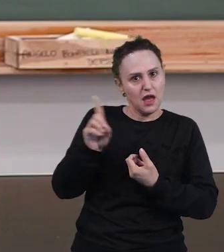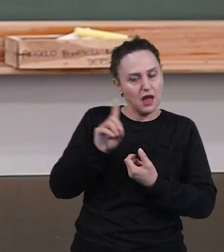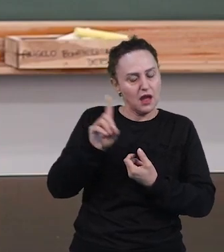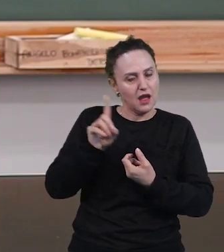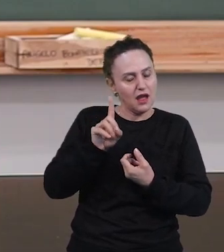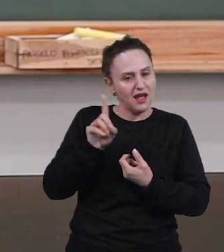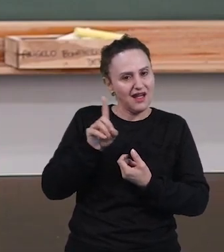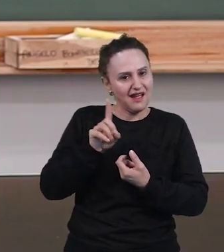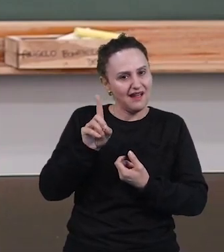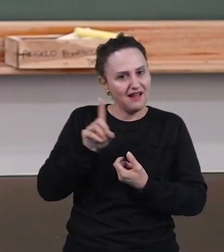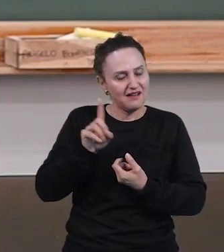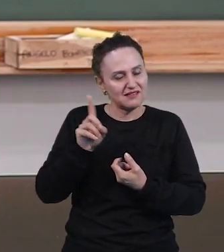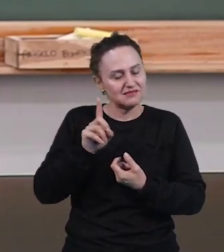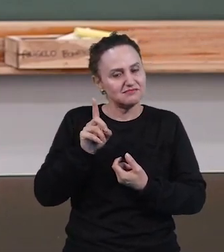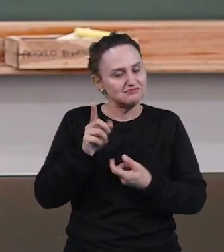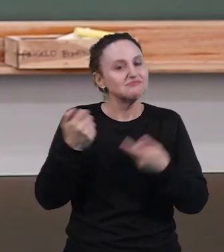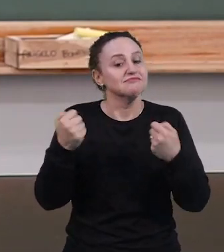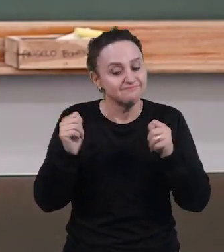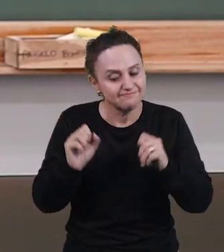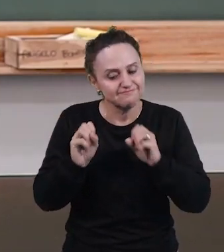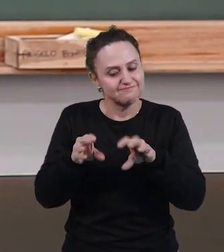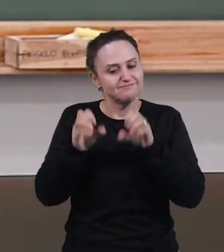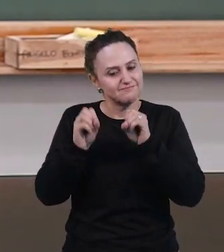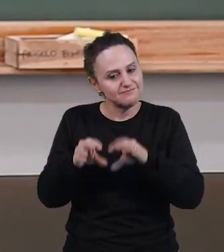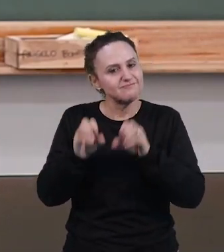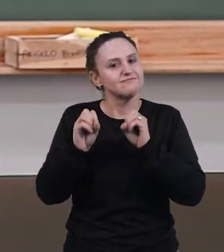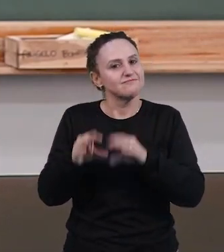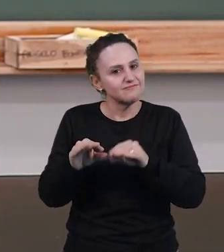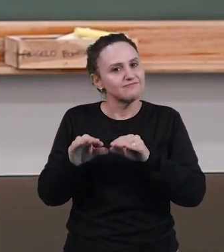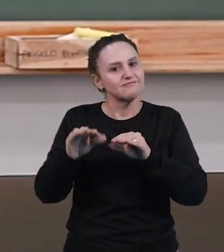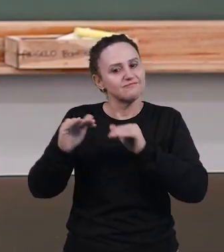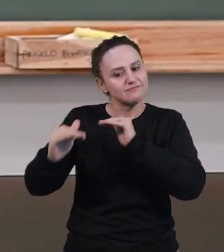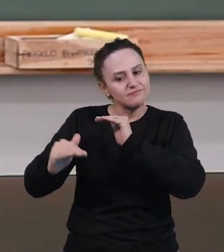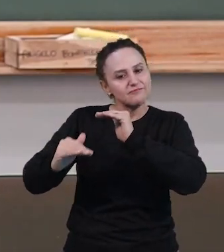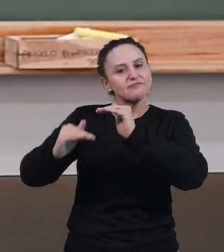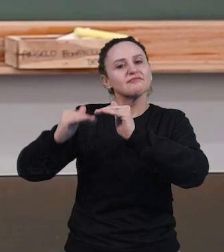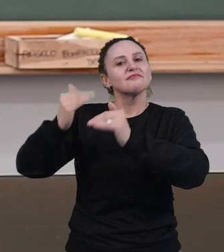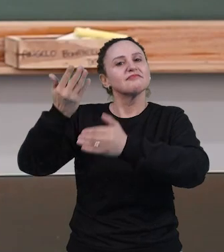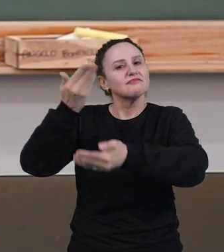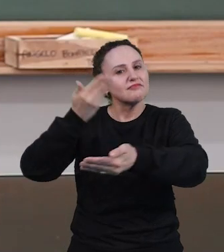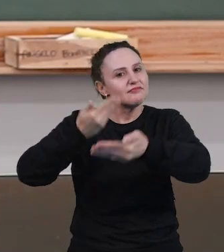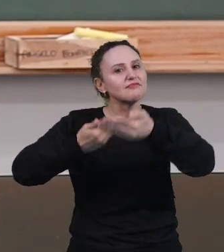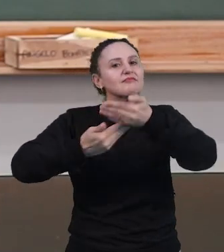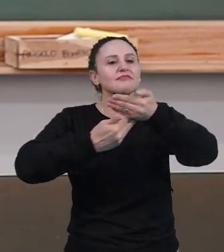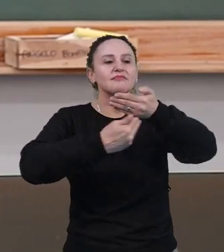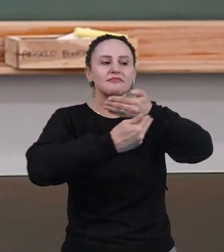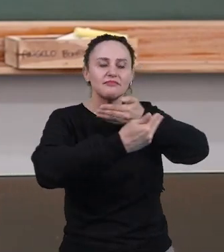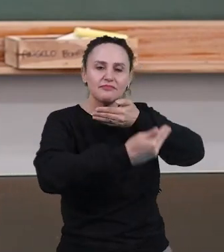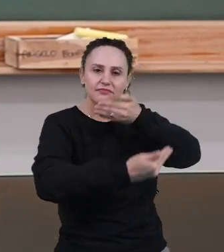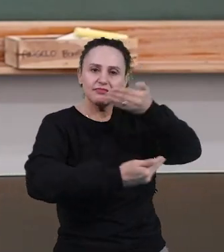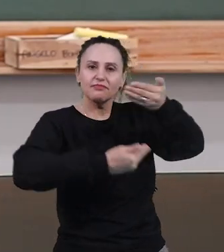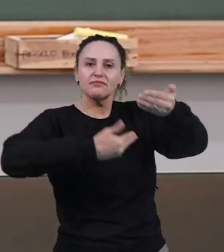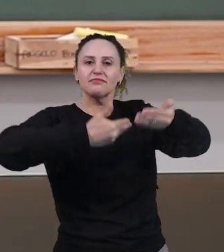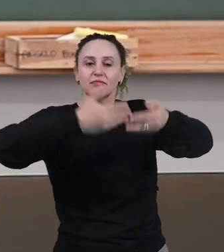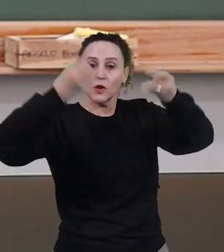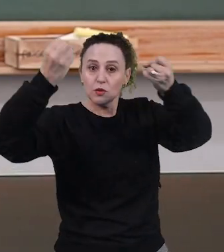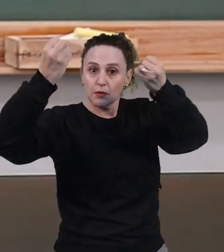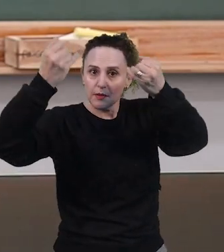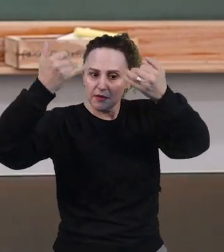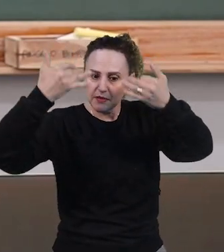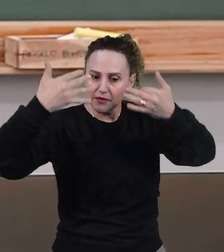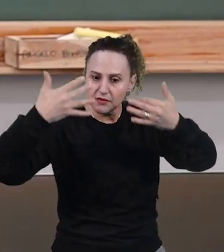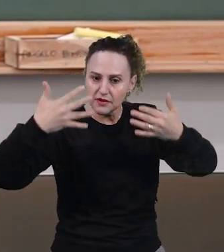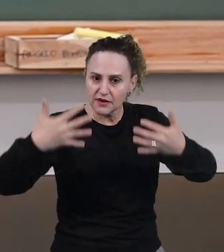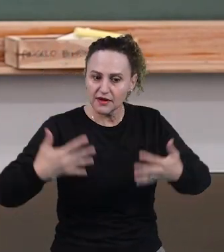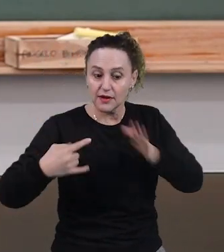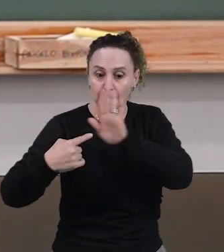beleza, não vamos... Não, a gente vai ensinando elas, vai interagindo com elas, né? Vai mostrando para elas e